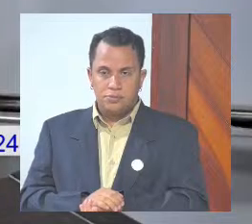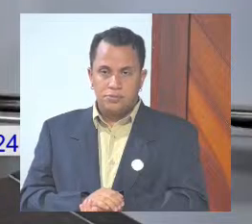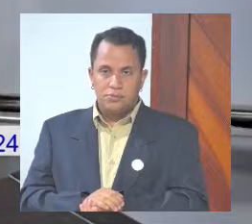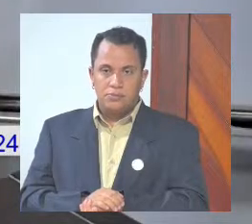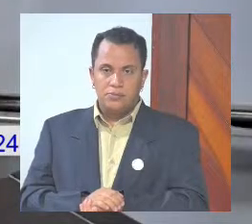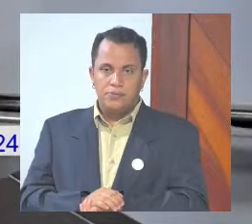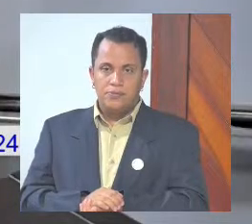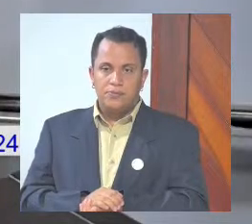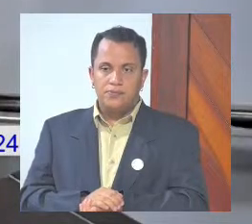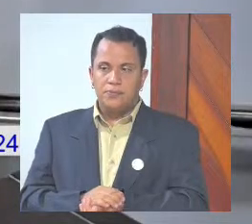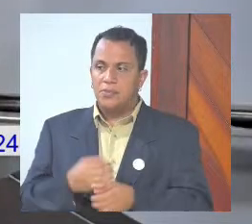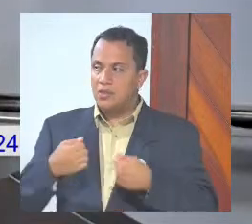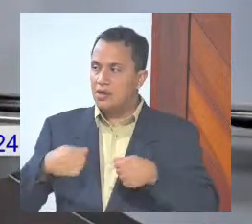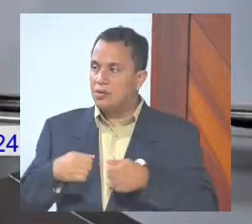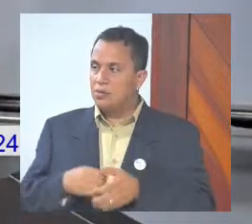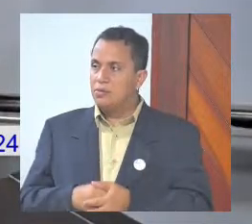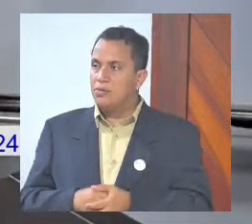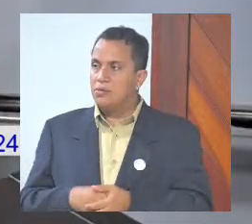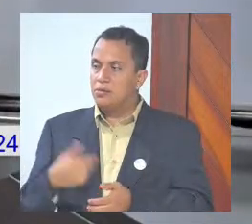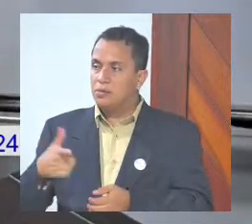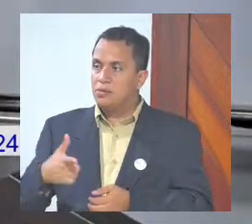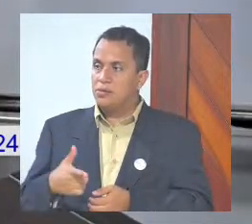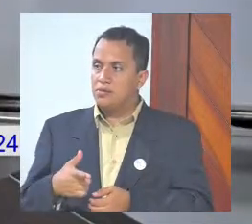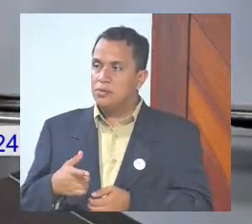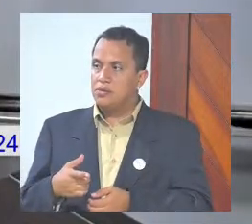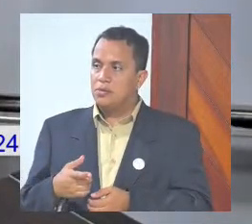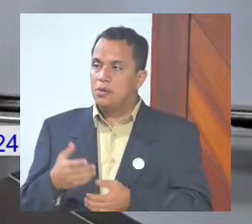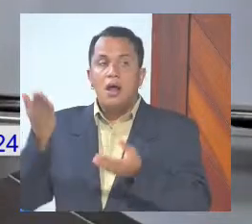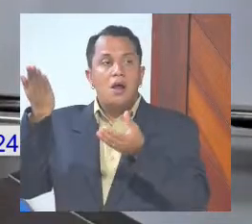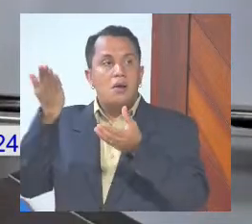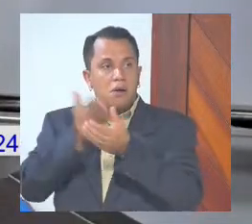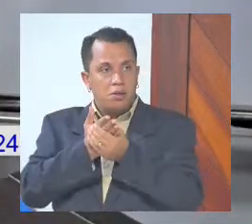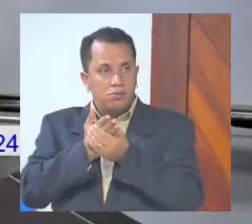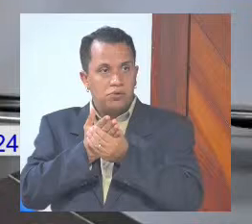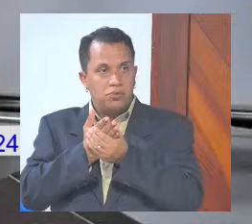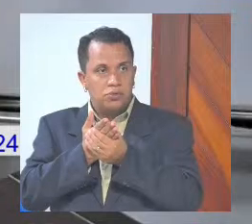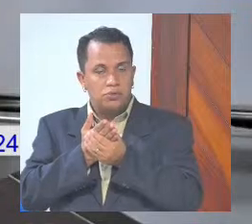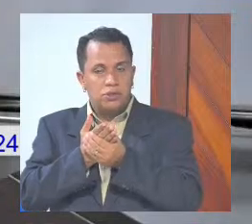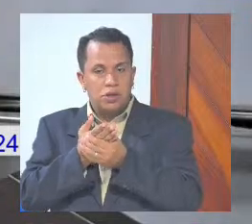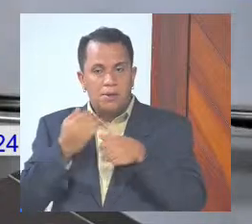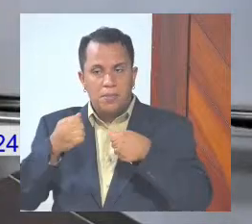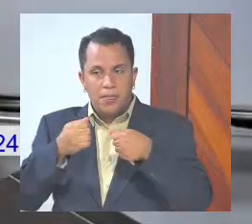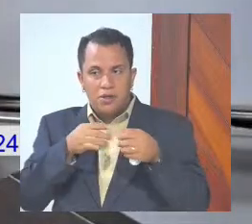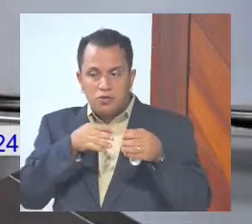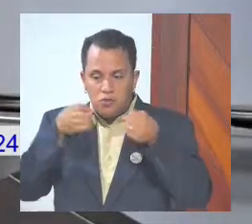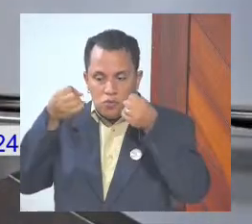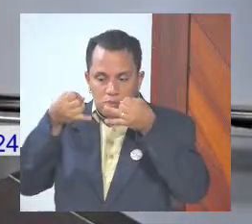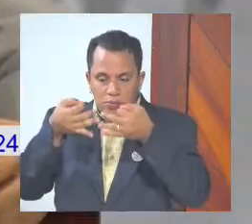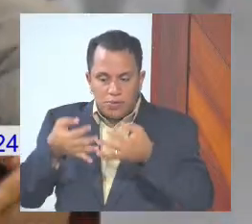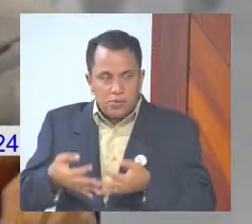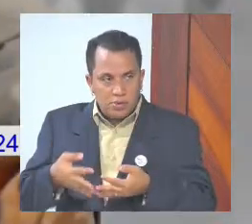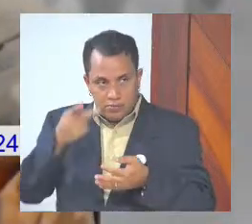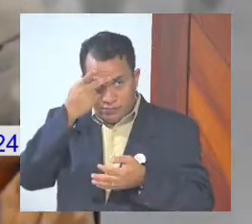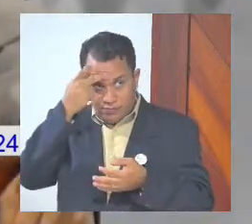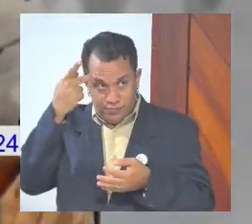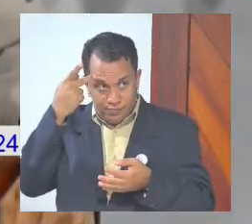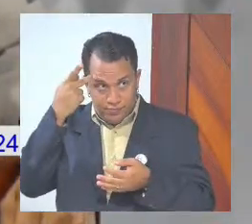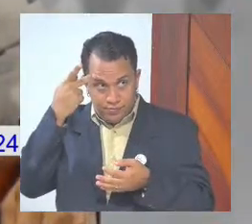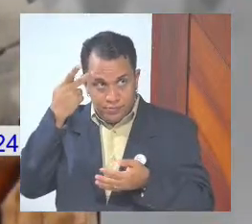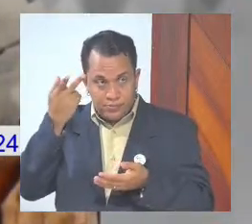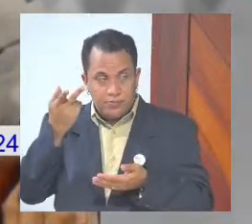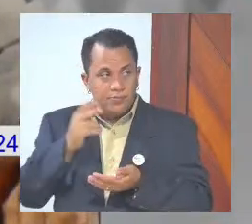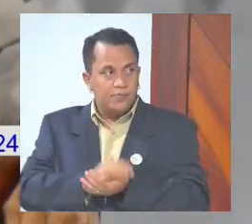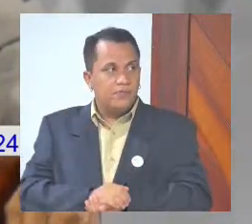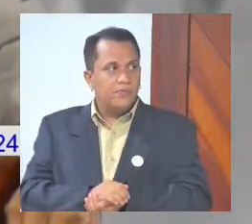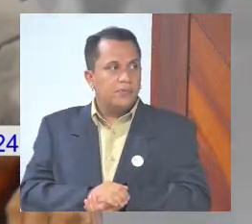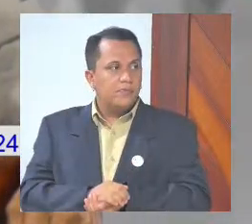Ele tem que não está sendo responsável pela pasta, né? Ele tem que vir dar explicação para o povo.